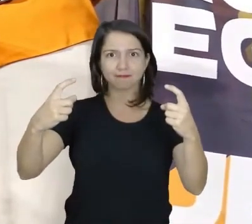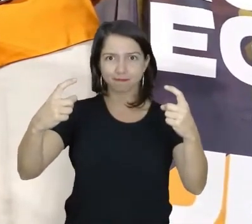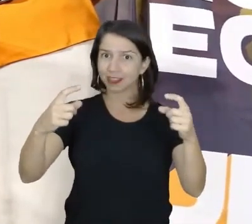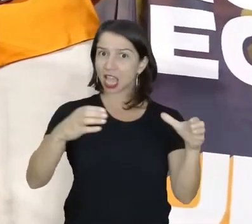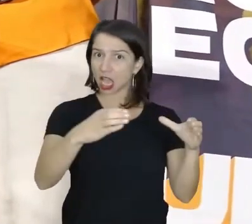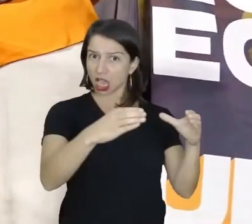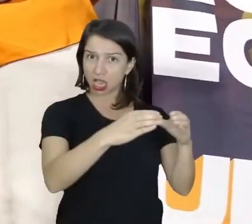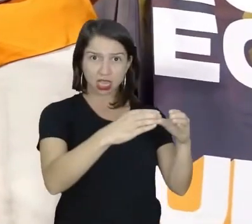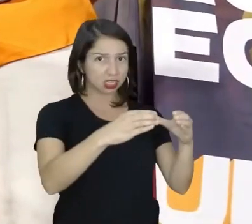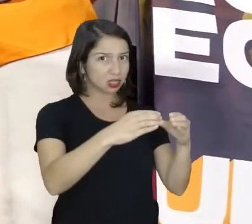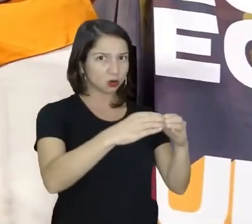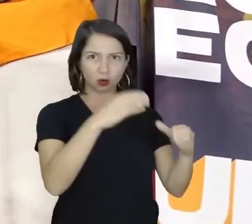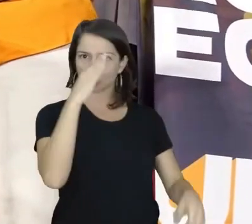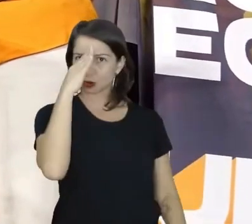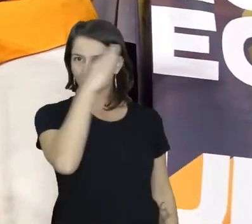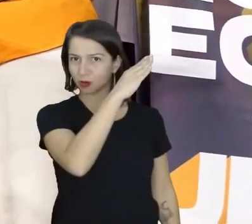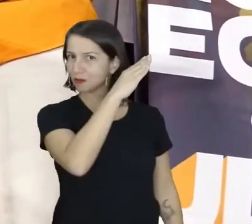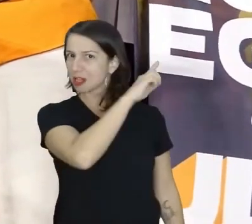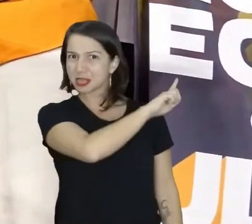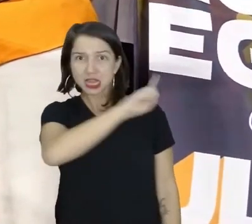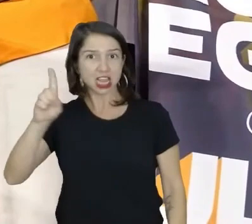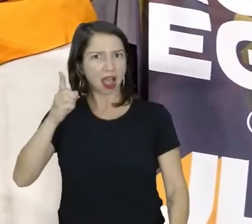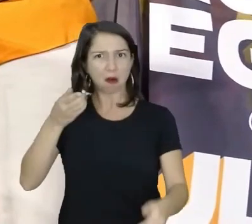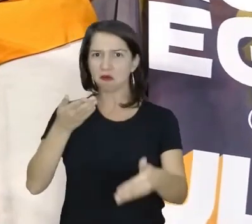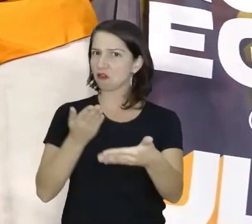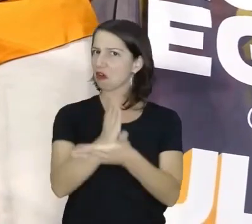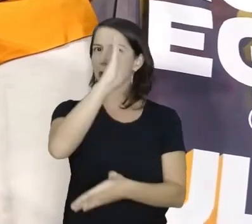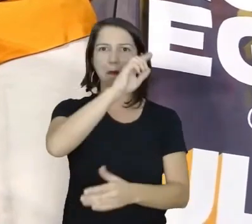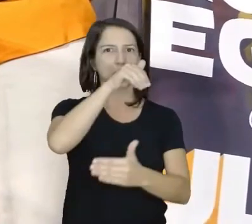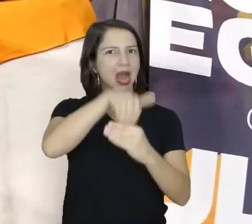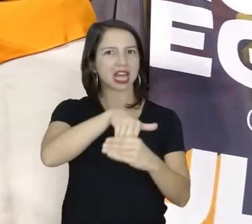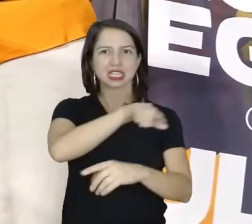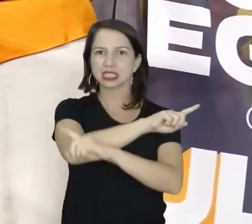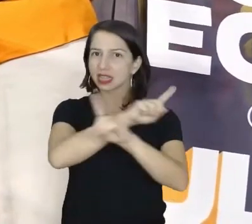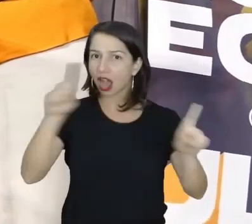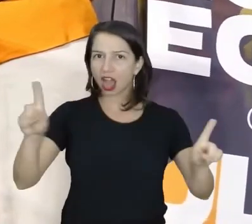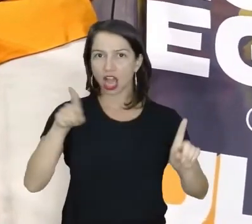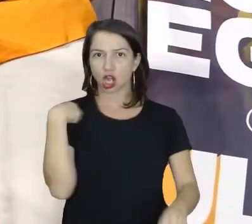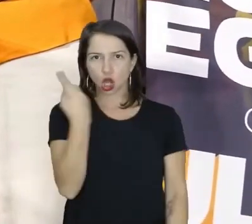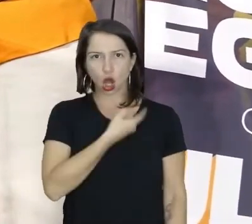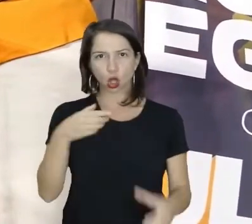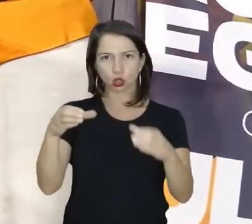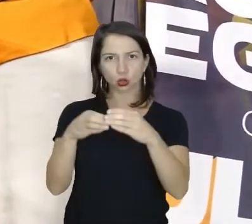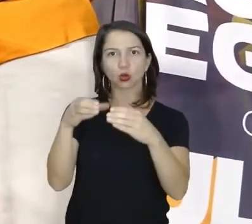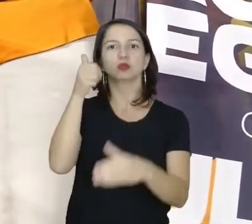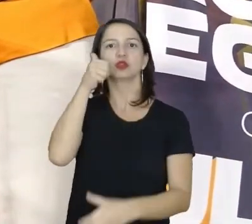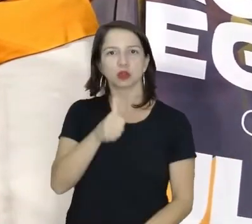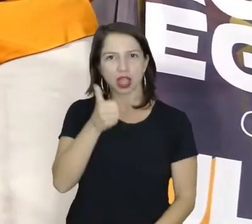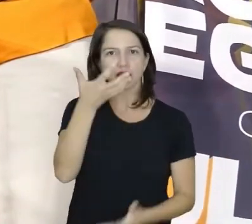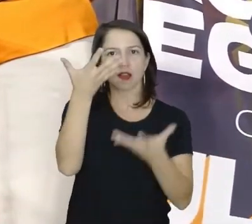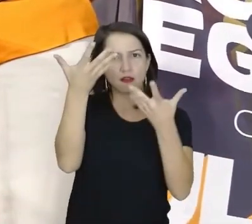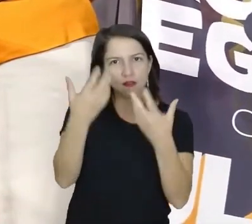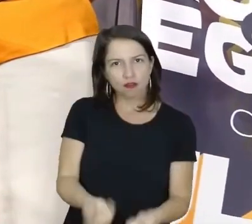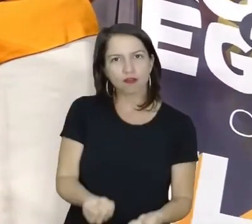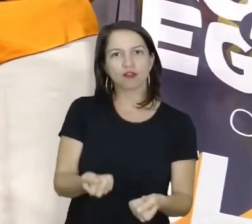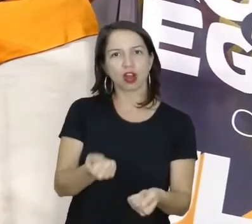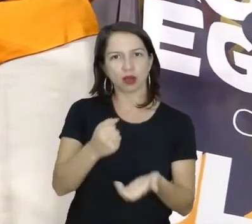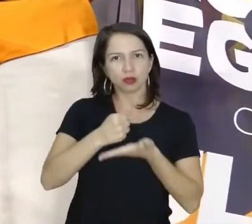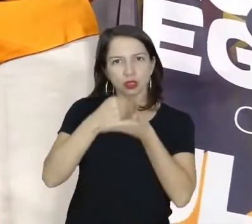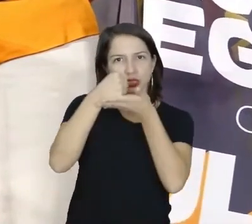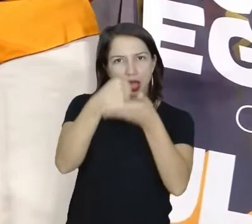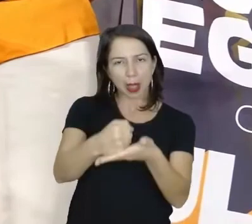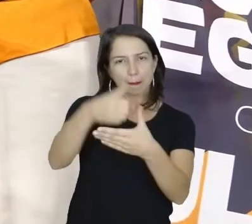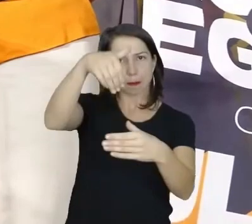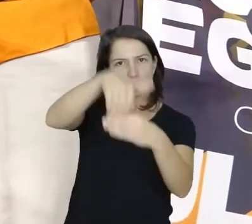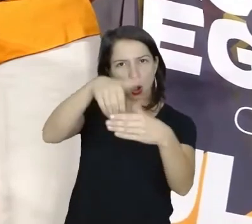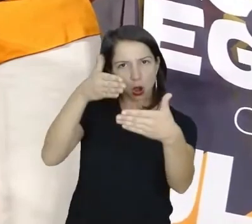mulheres brasileiras, elegeremos Lula e vamos unir esse Brasil com amor e com coragem. É apenas isso e essa mensagem